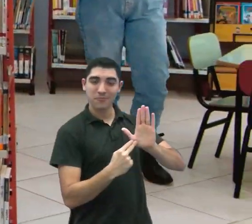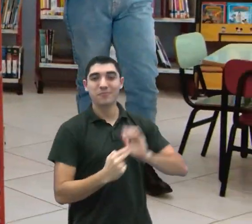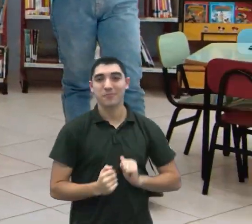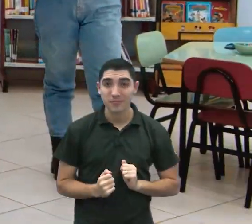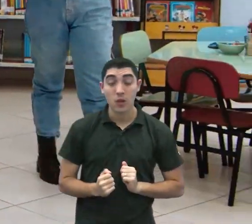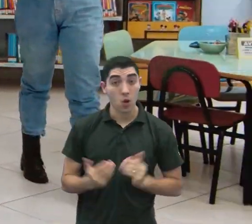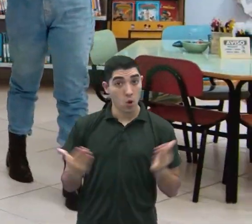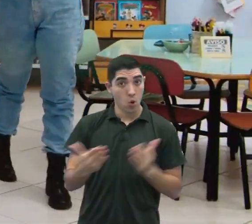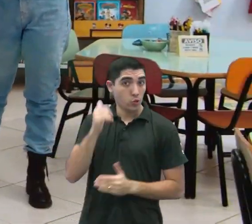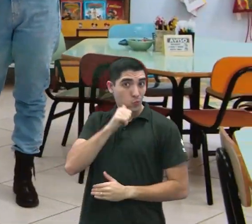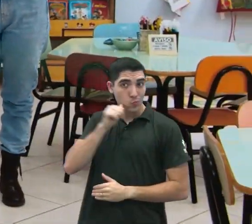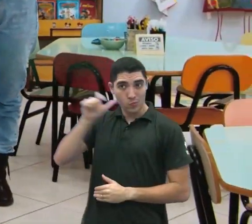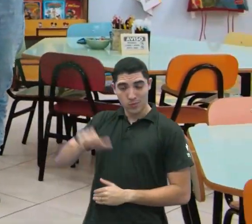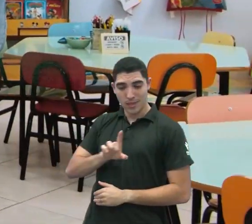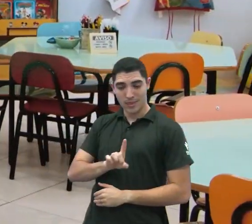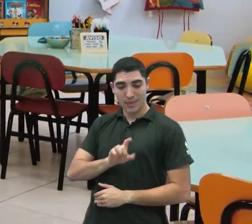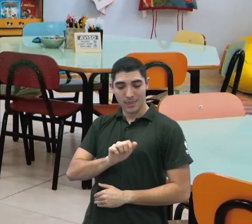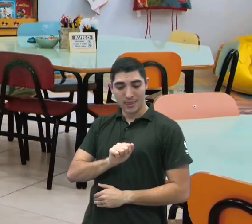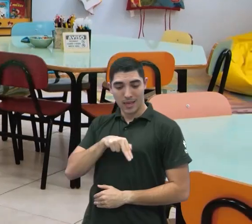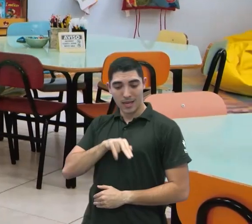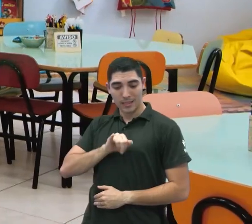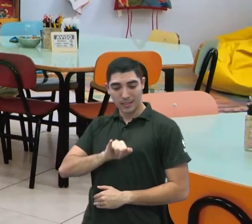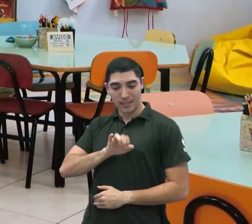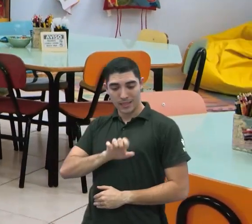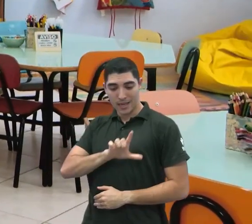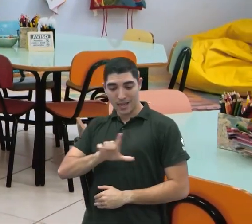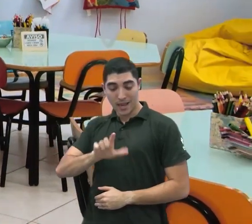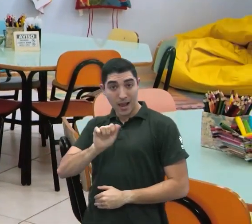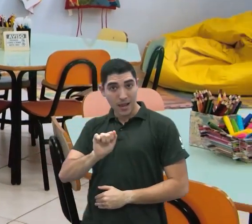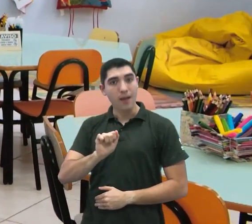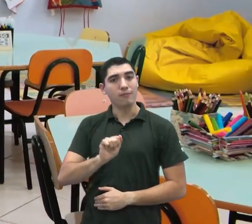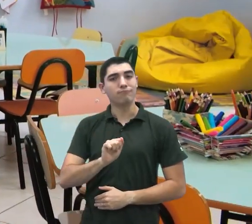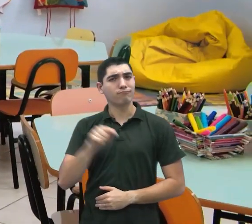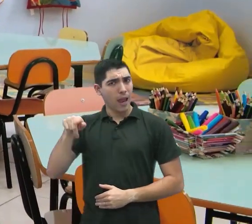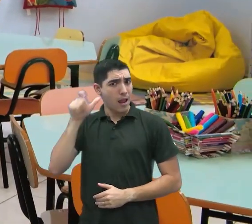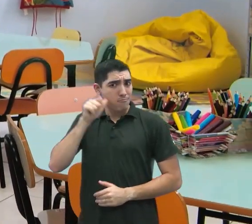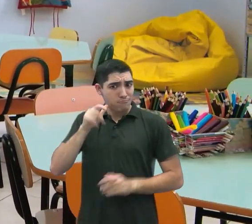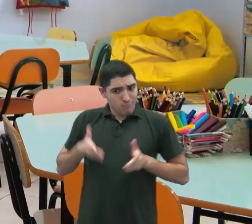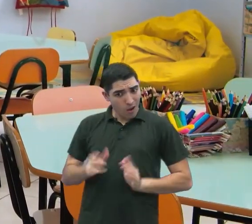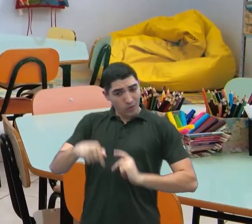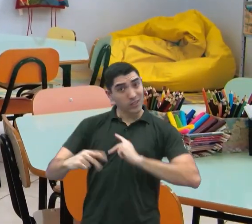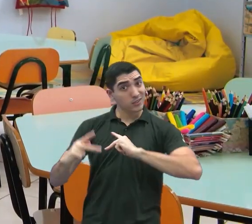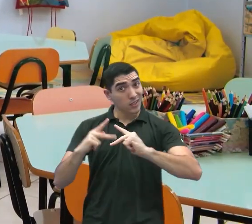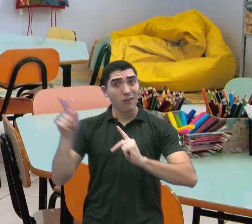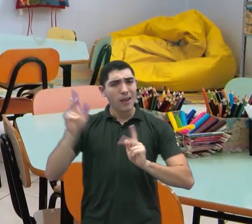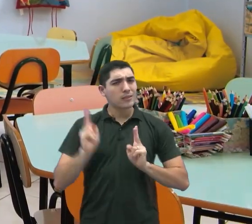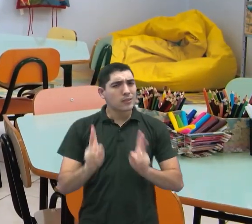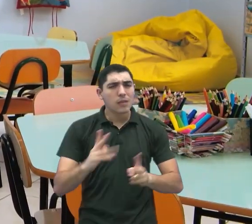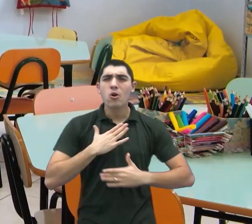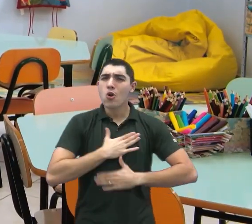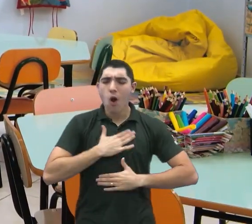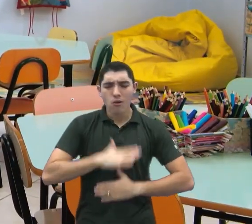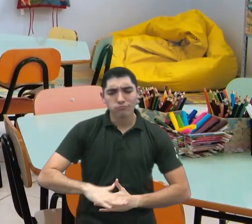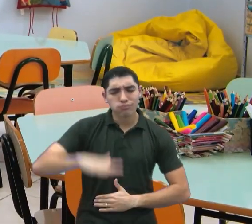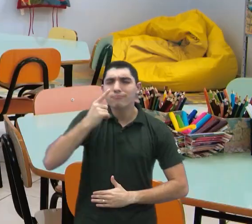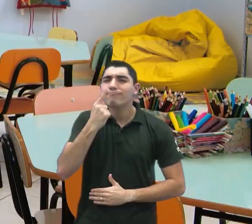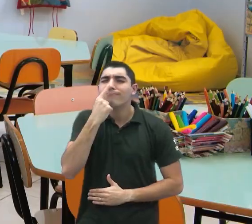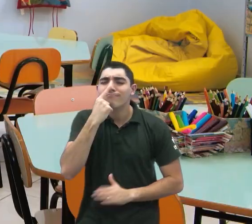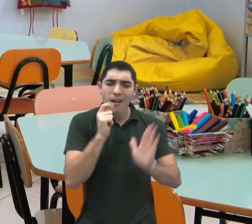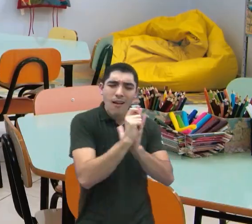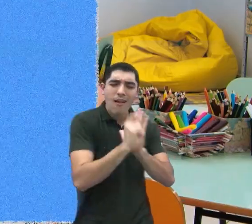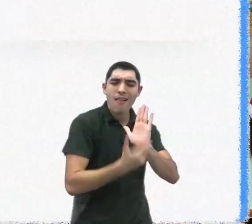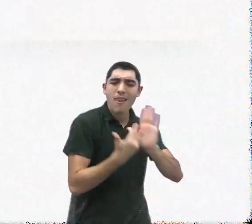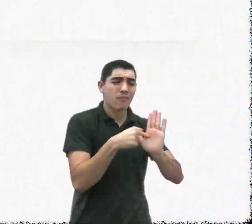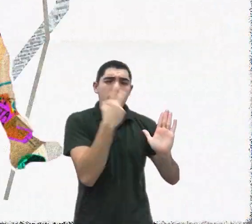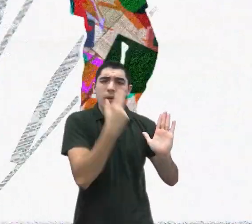é da Daniela Penelope, uma escritora joseense que cresceu rodeada pelos livros e que desde muito cedo viu neles grandes